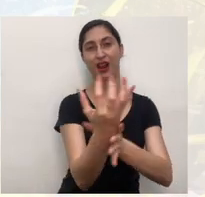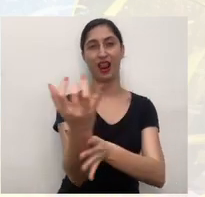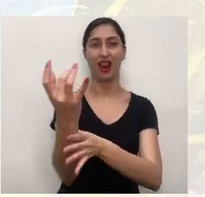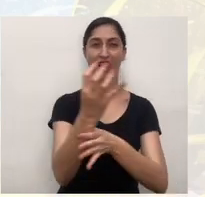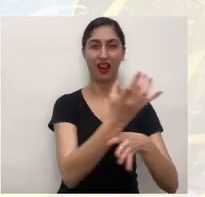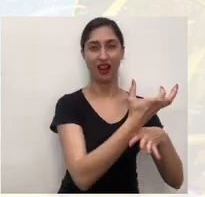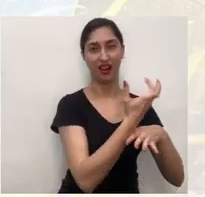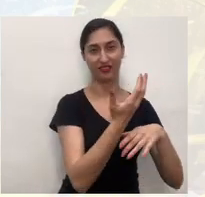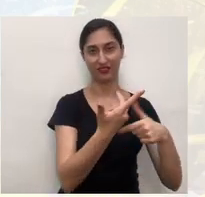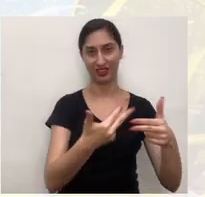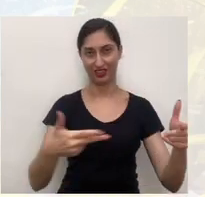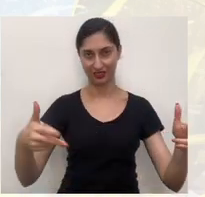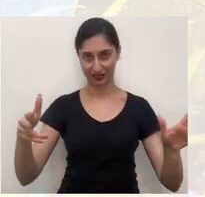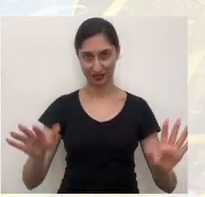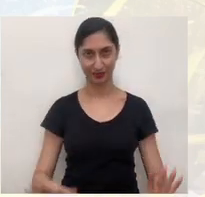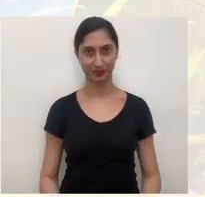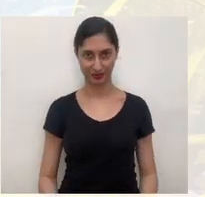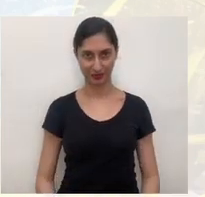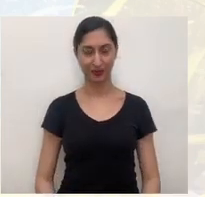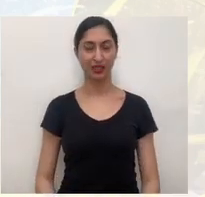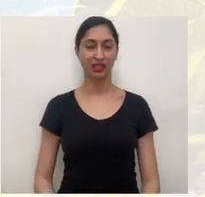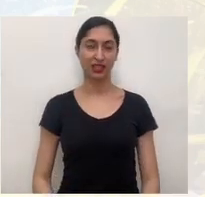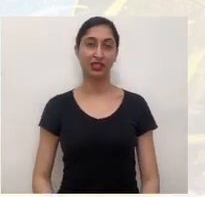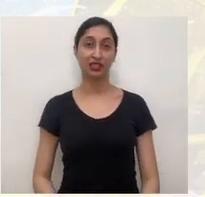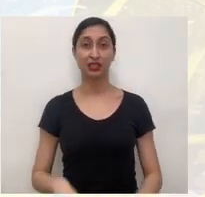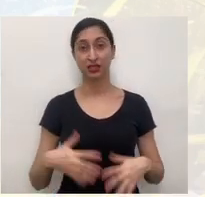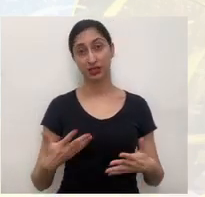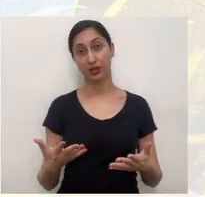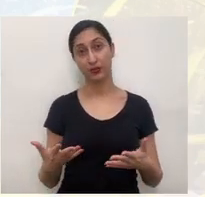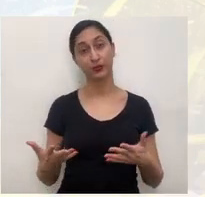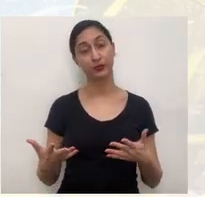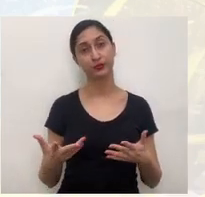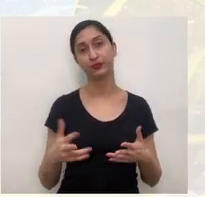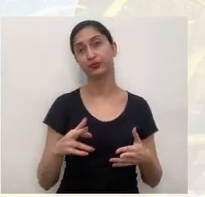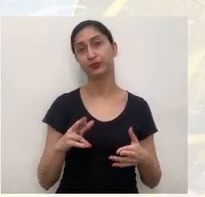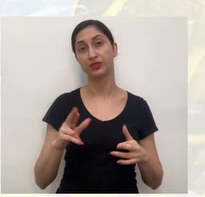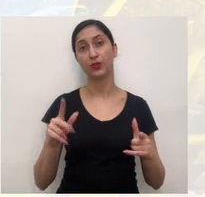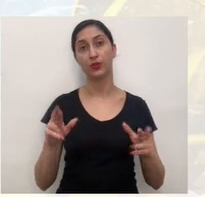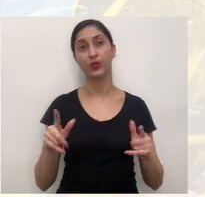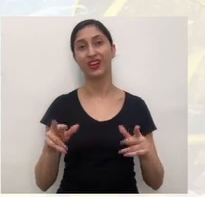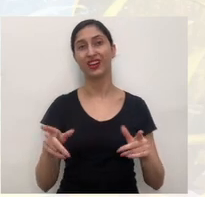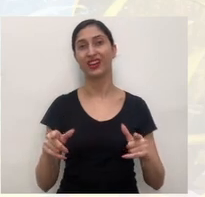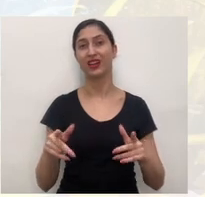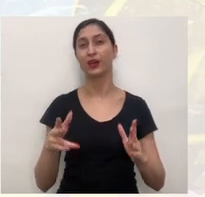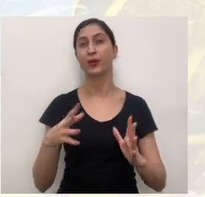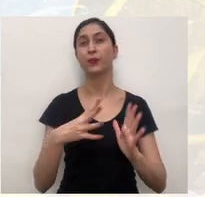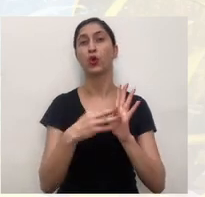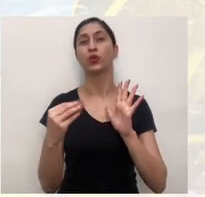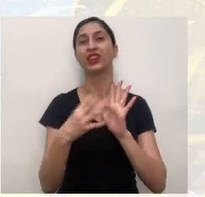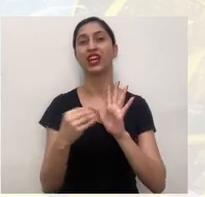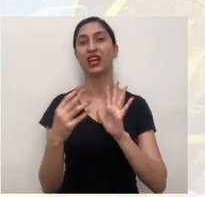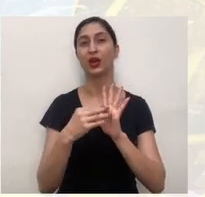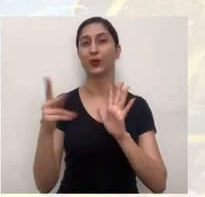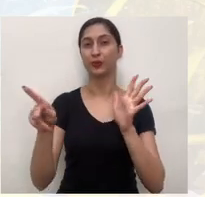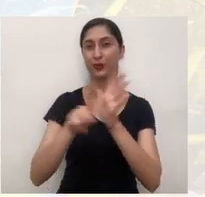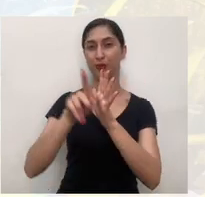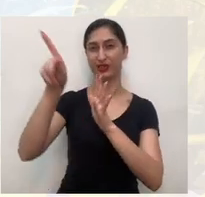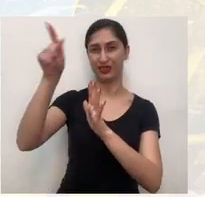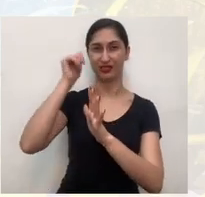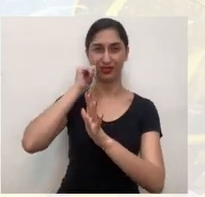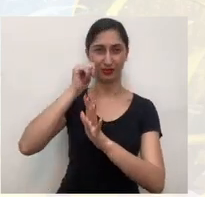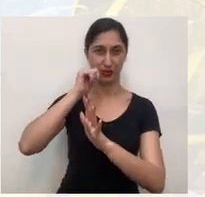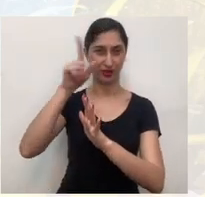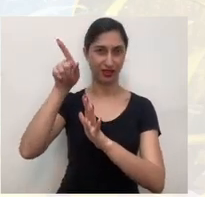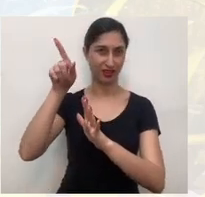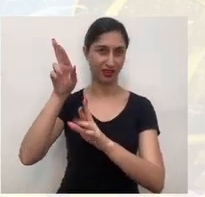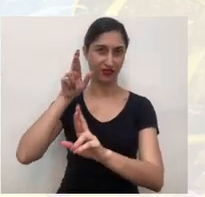que ele vai fragmentar, mas não segundo aquele modelo da Gertrude Jekyll que nós vimos no começo.